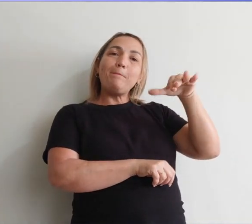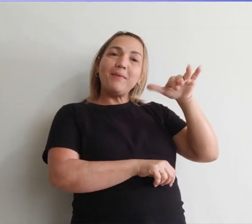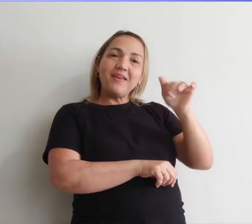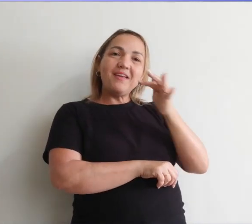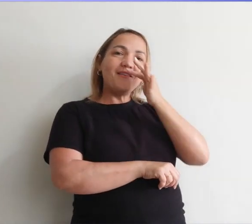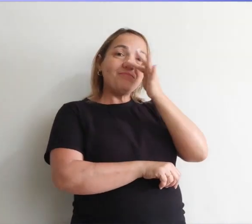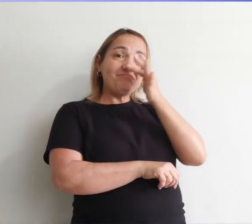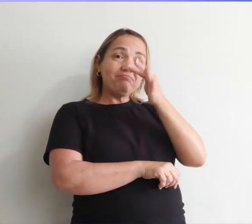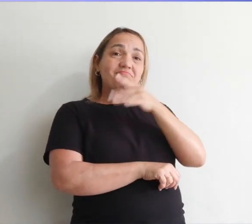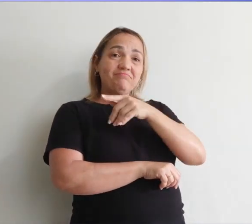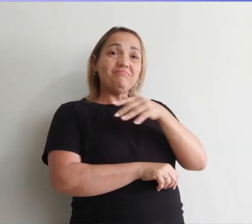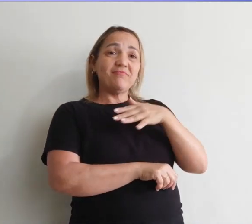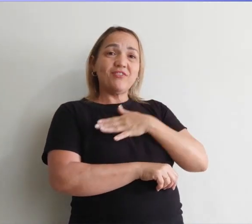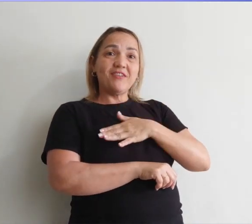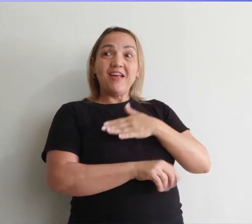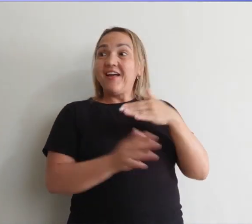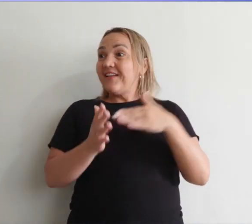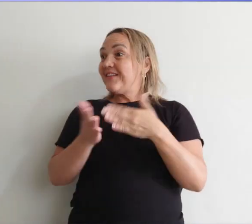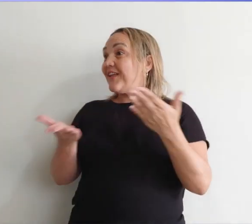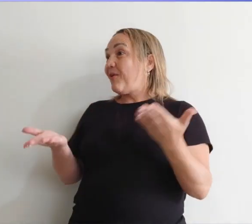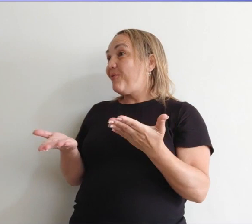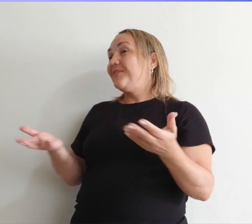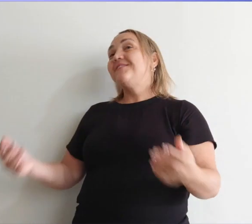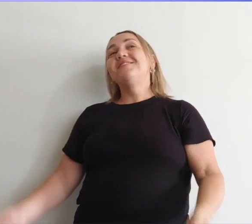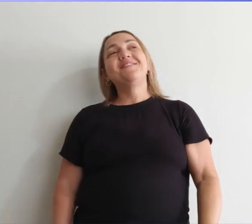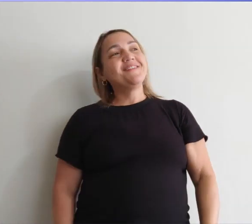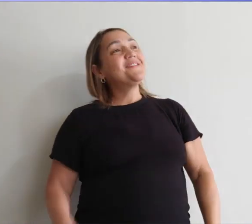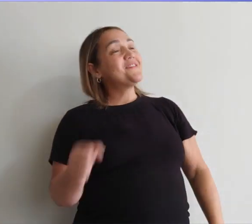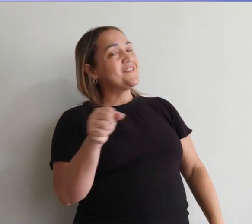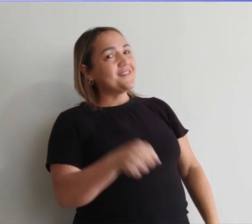Eu gostava. E foi até hoje. Pois é.